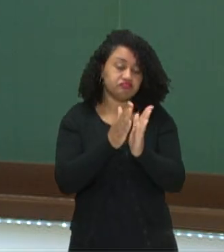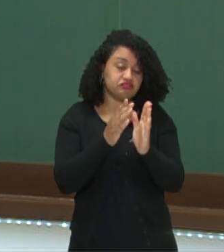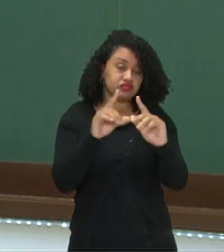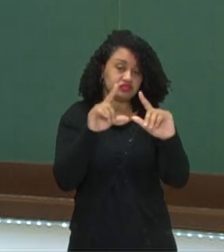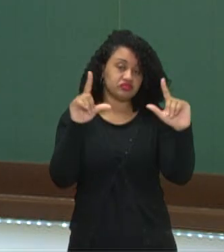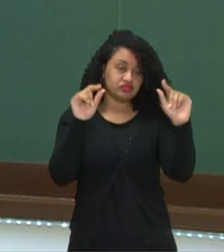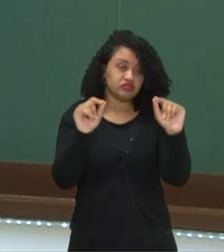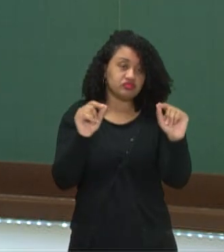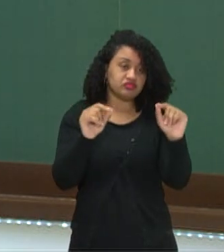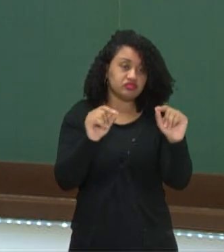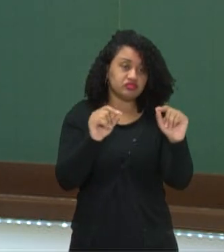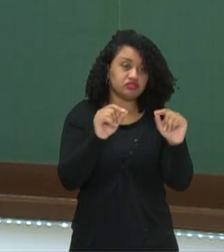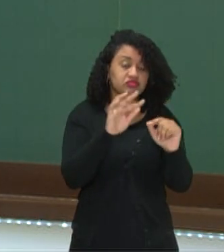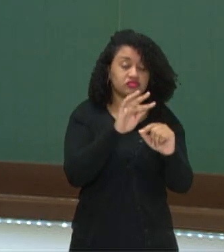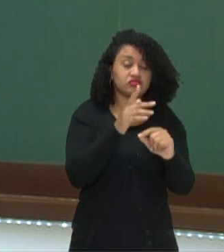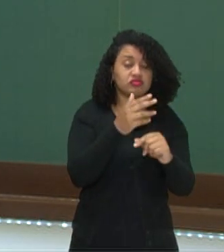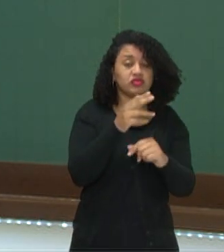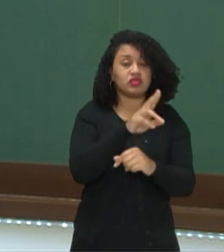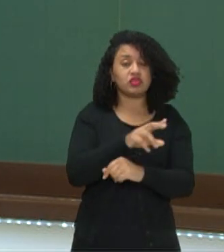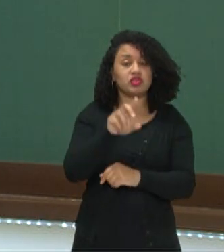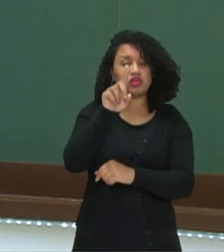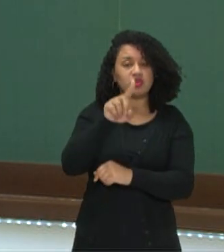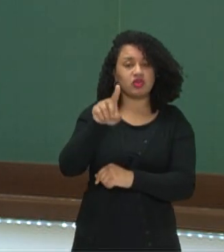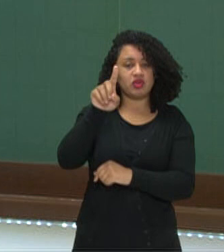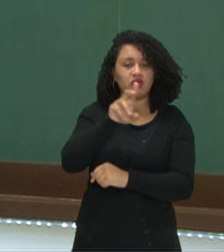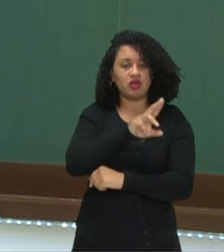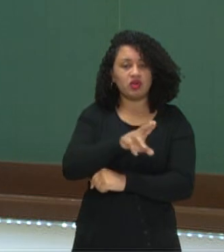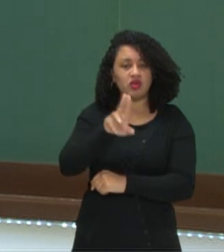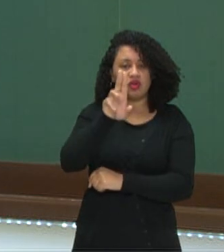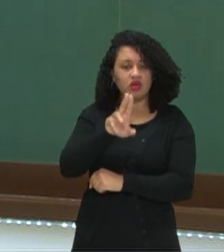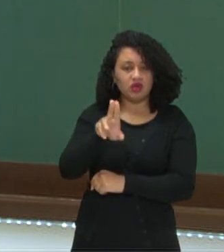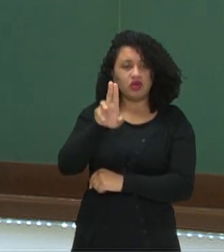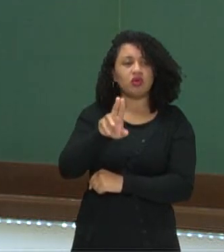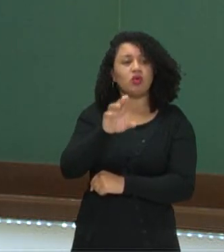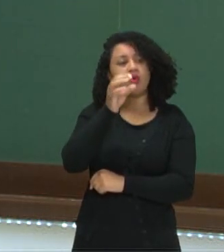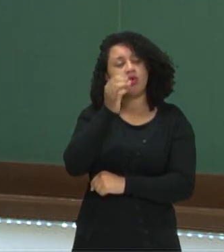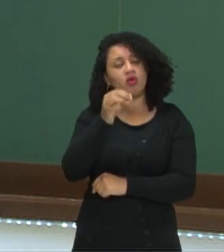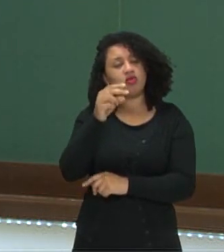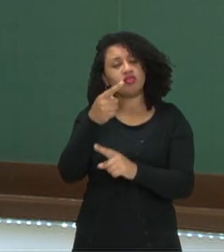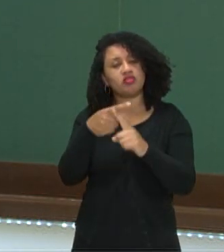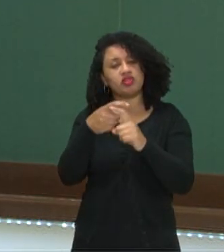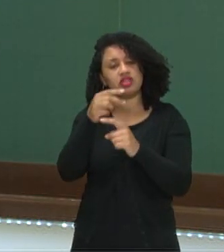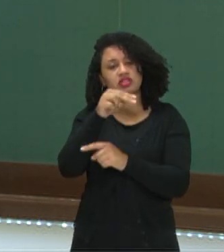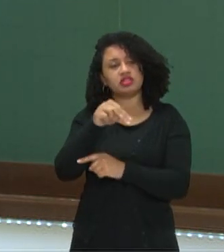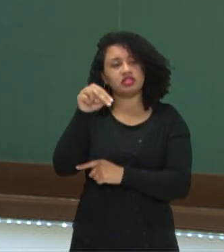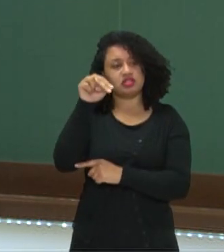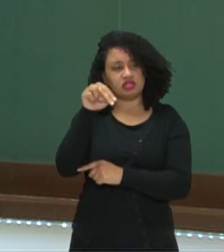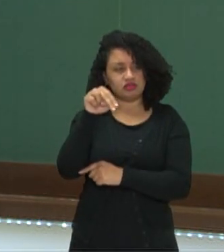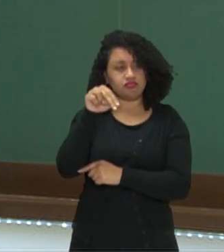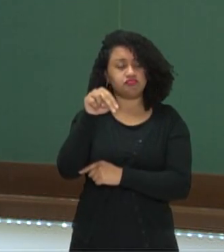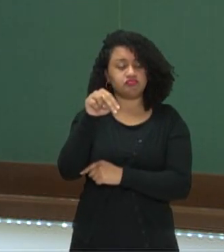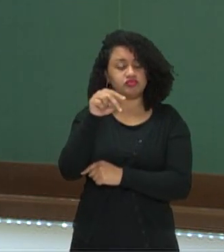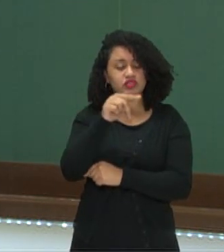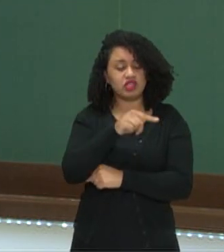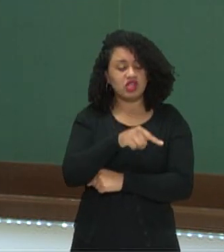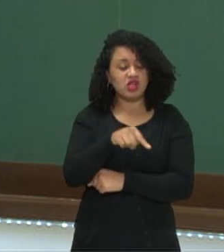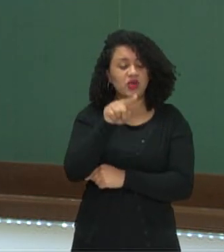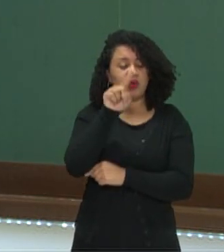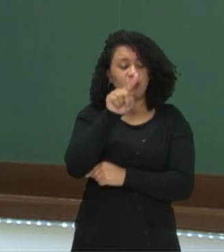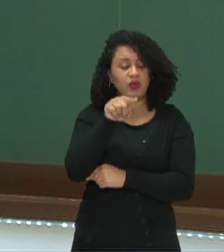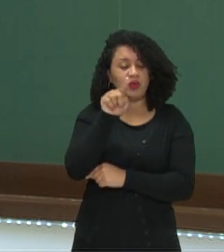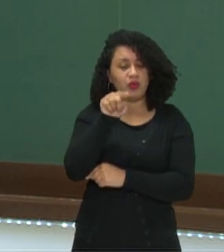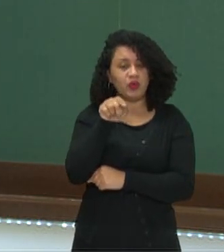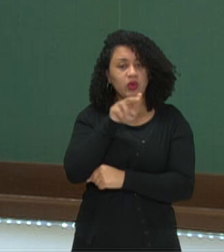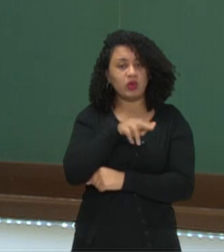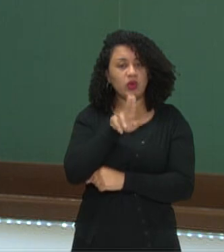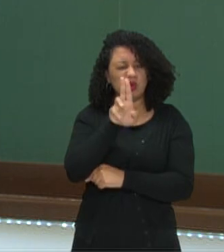dizendo. Φ é igual a Mi, né, o mu, melhor dizendo, que é esse U com uma perninha puxada, ok? Parece com U com uma